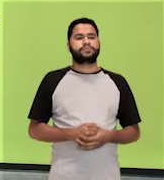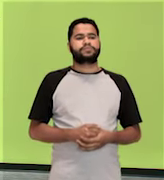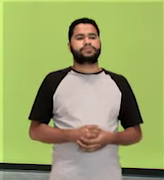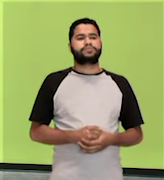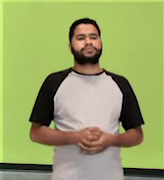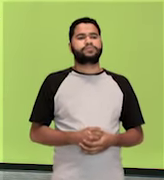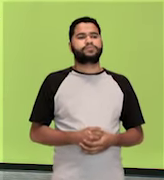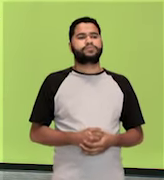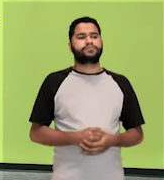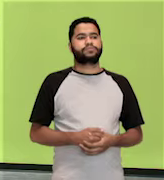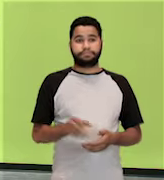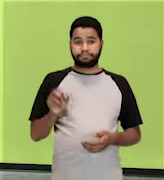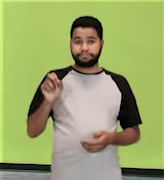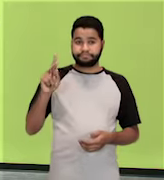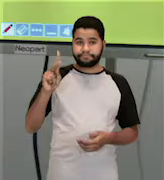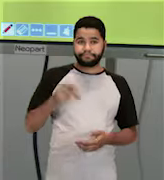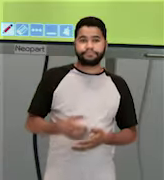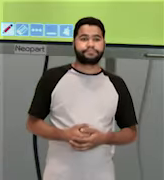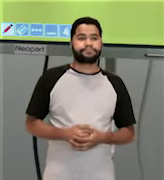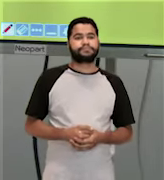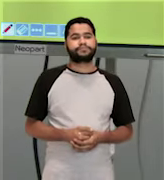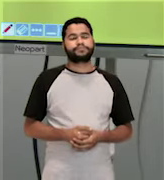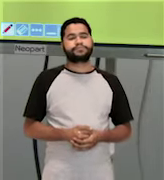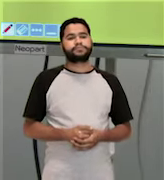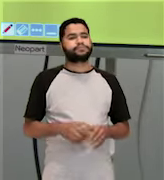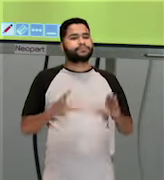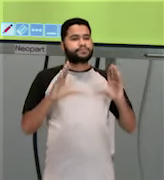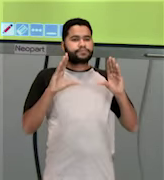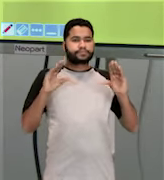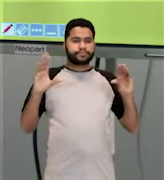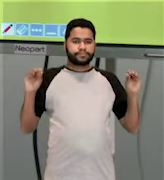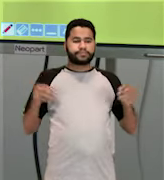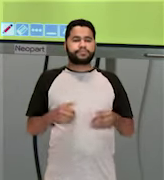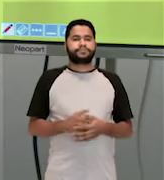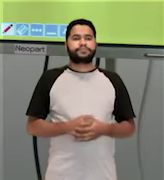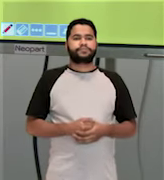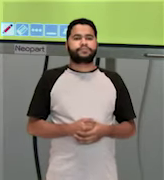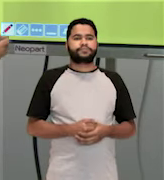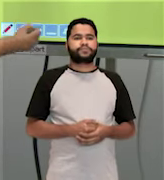2/5. Ok? Tá? Tranquilo.